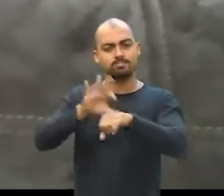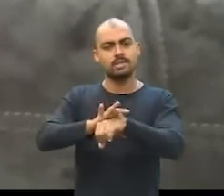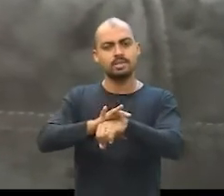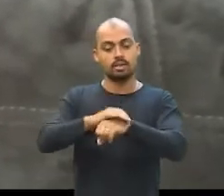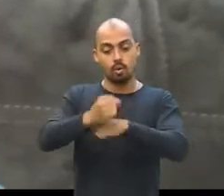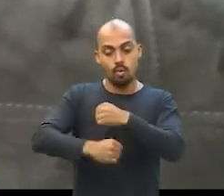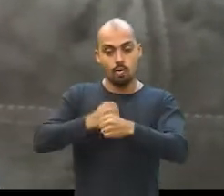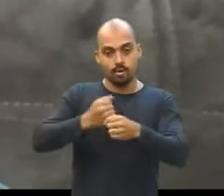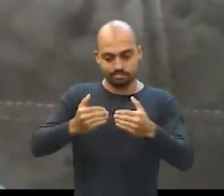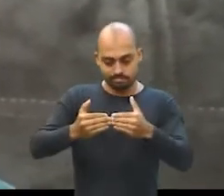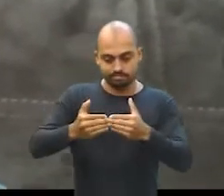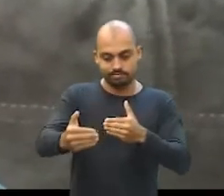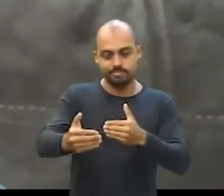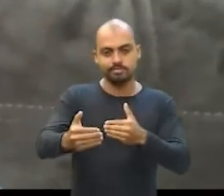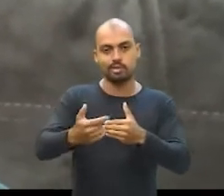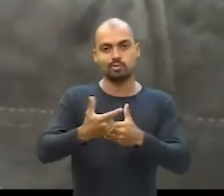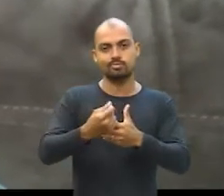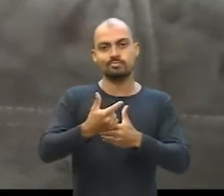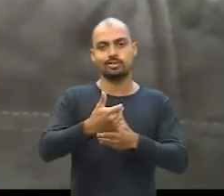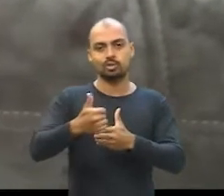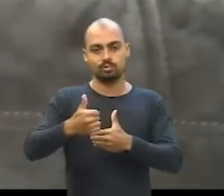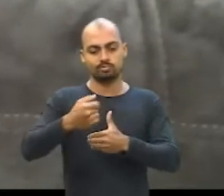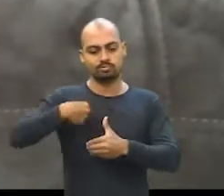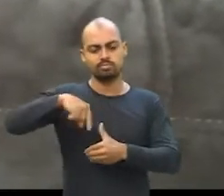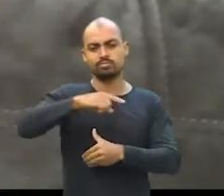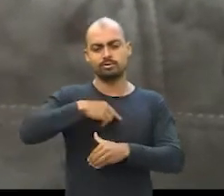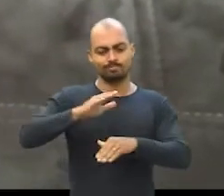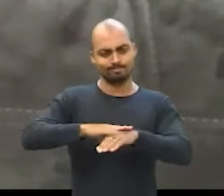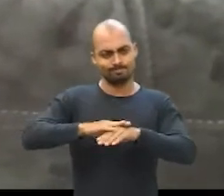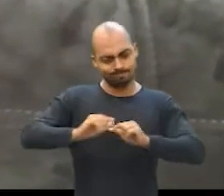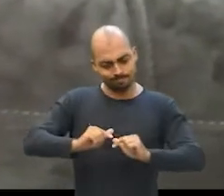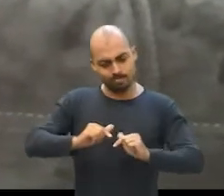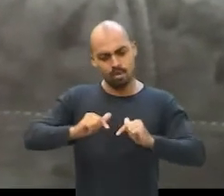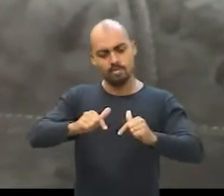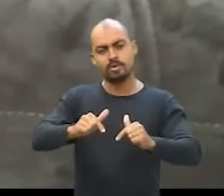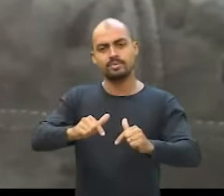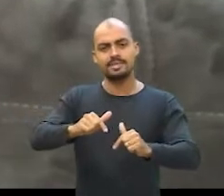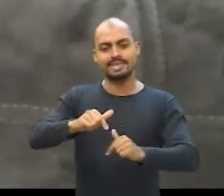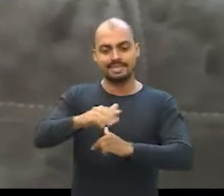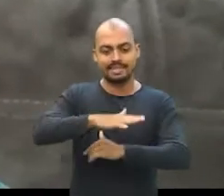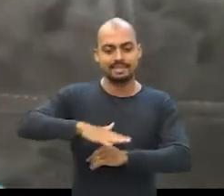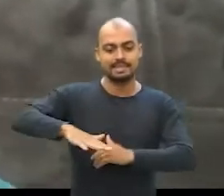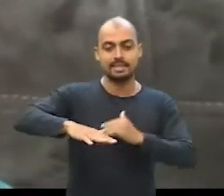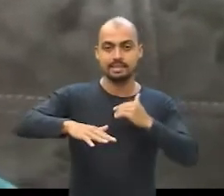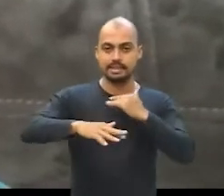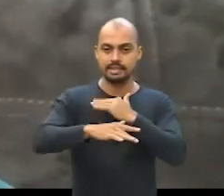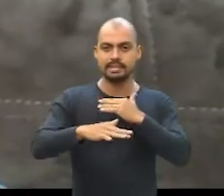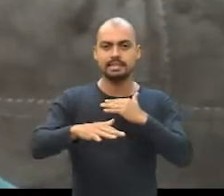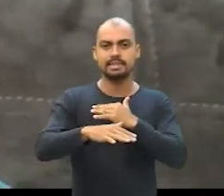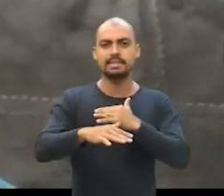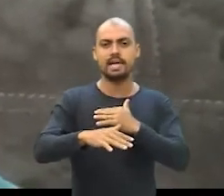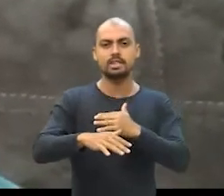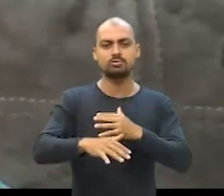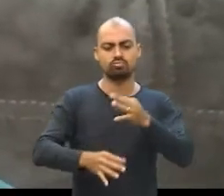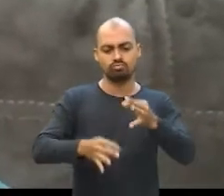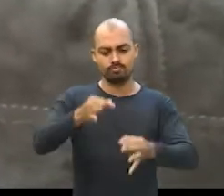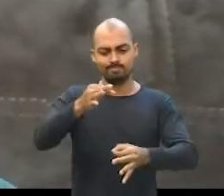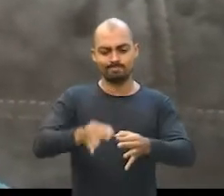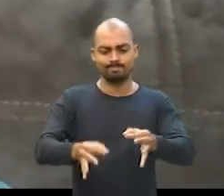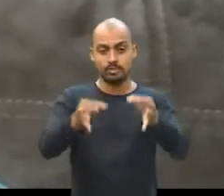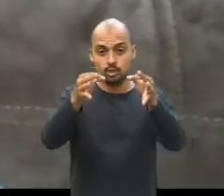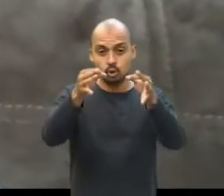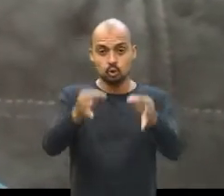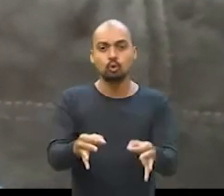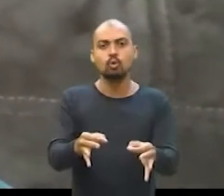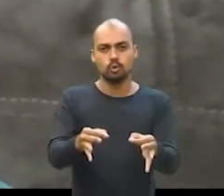ano que vem vamos aí atuar para trazer aqui para Campinas uma cidade com uma gestão mais